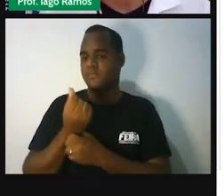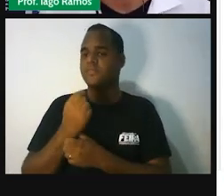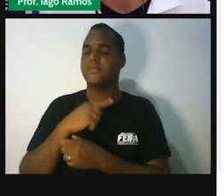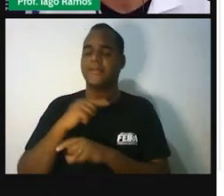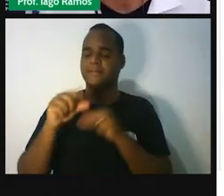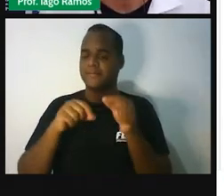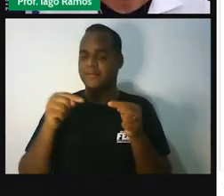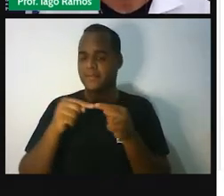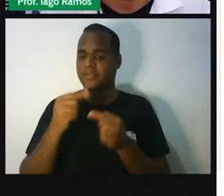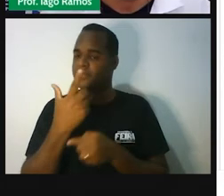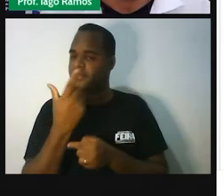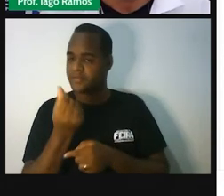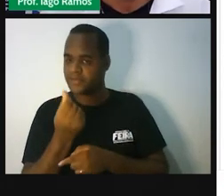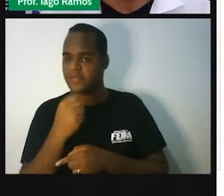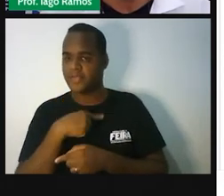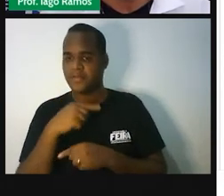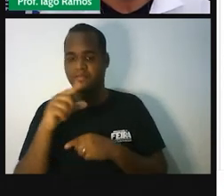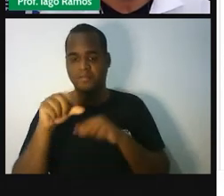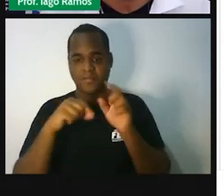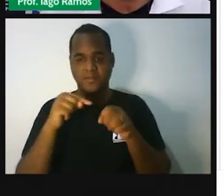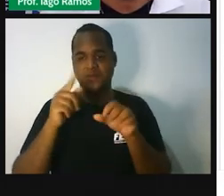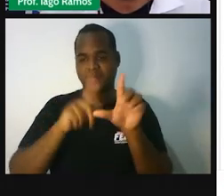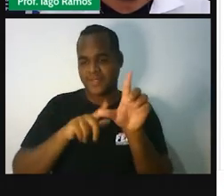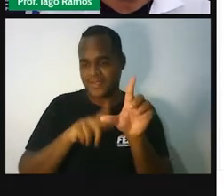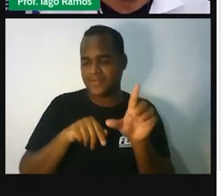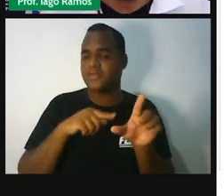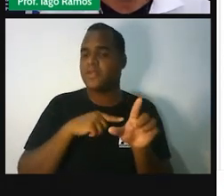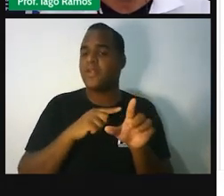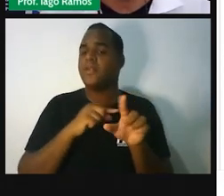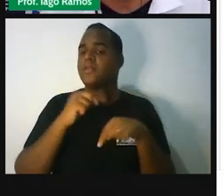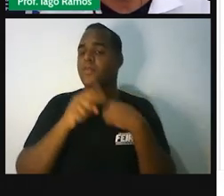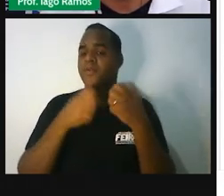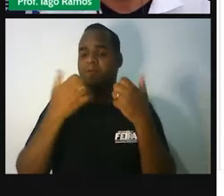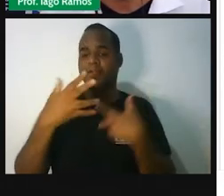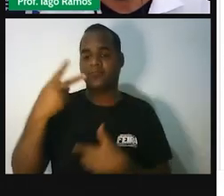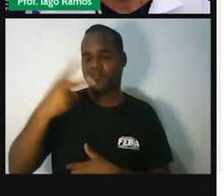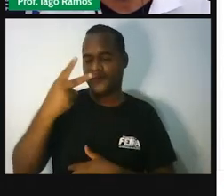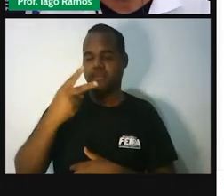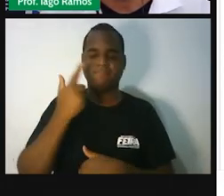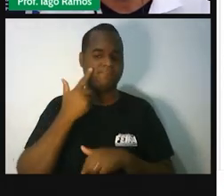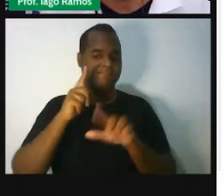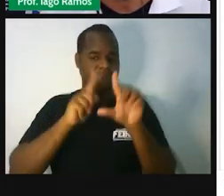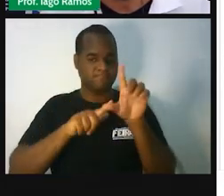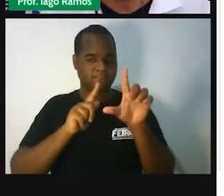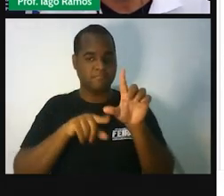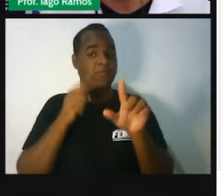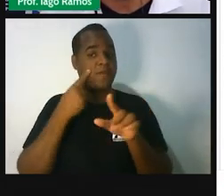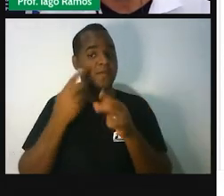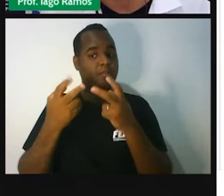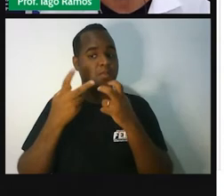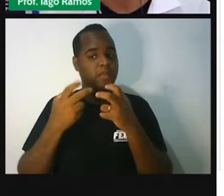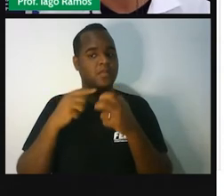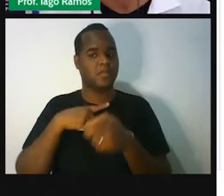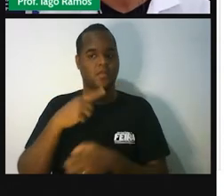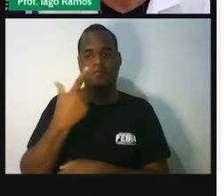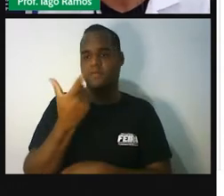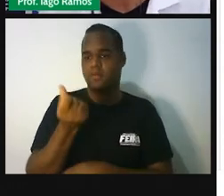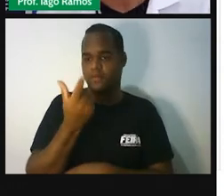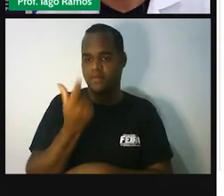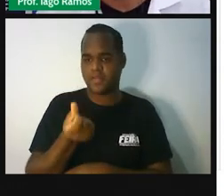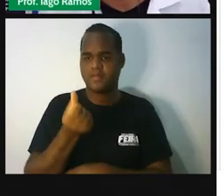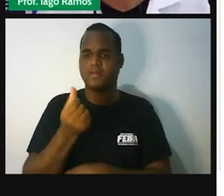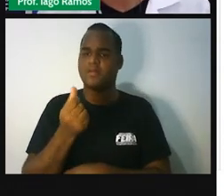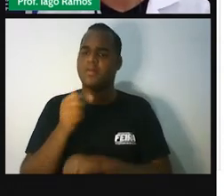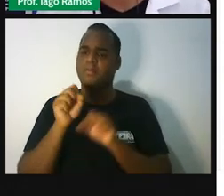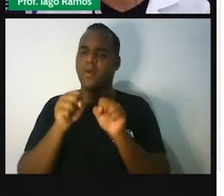para essa primeira letra. Depois, eu olhei para essa segunda letra, eu vi que tem 26 opções. Porque